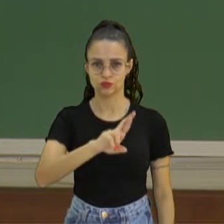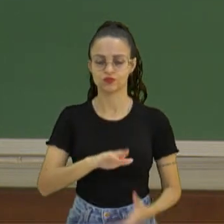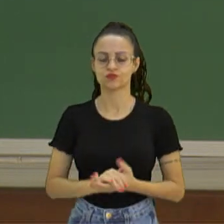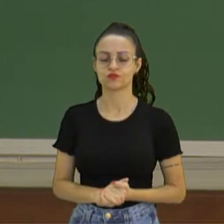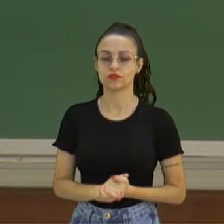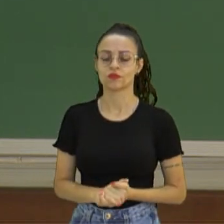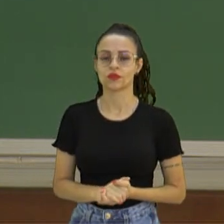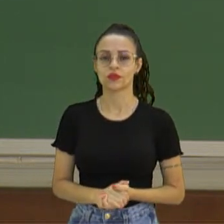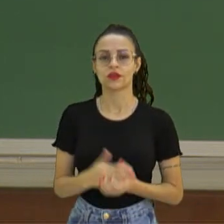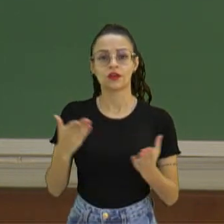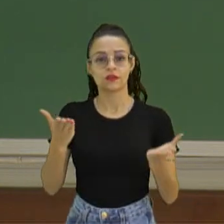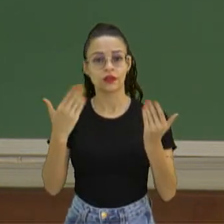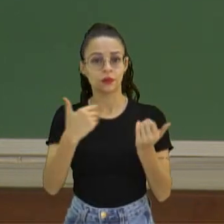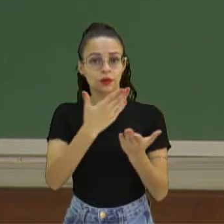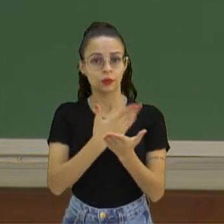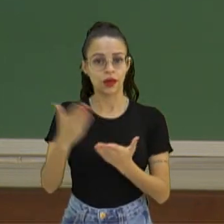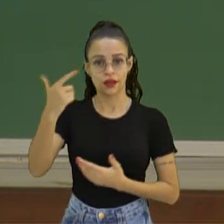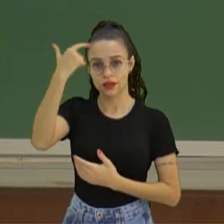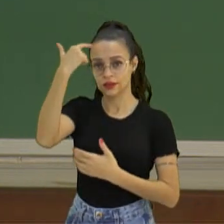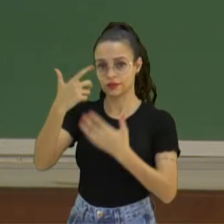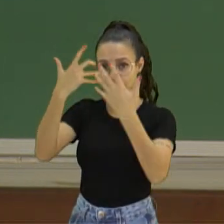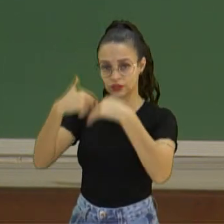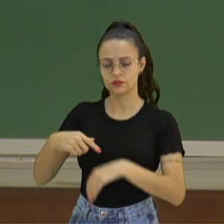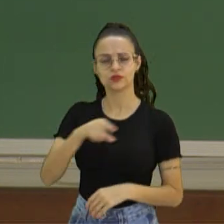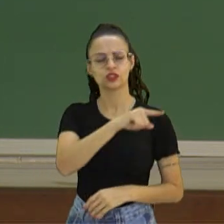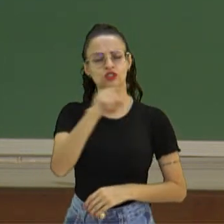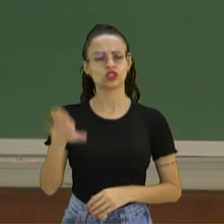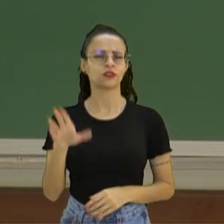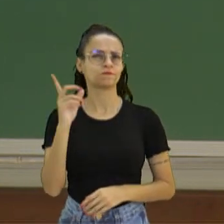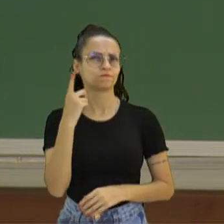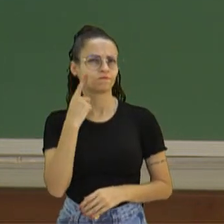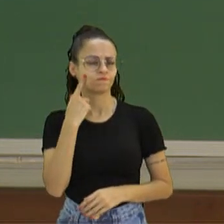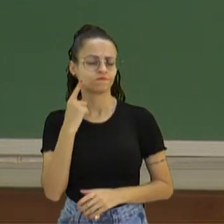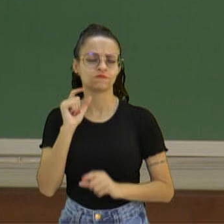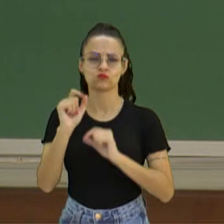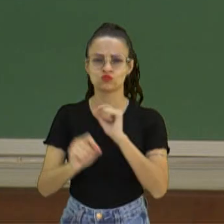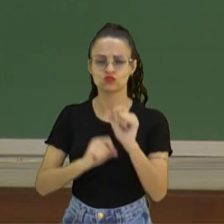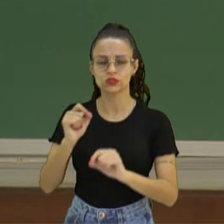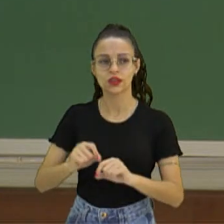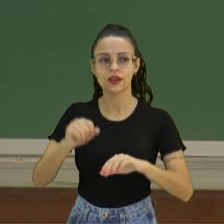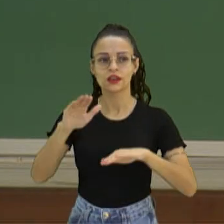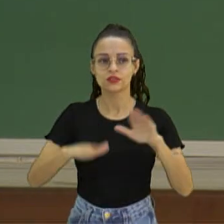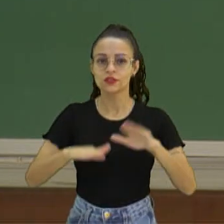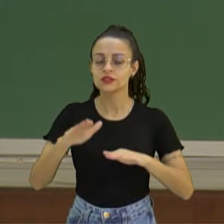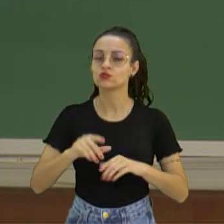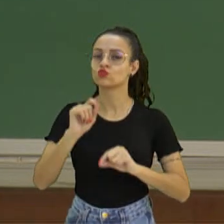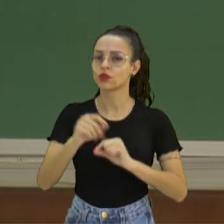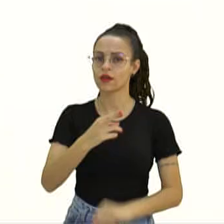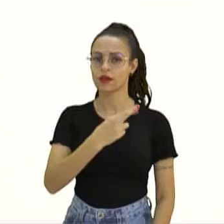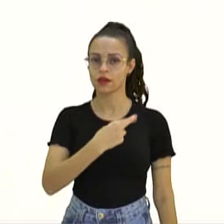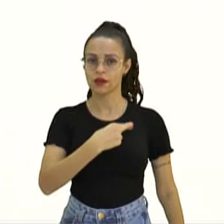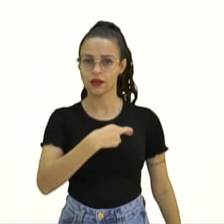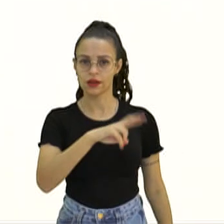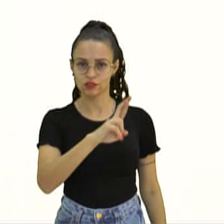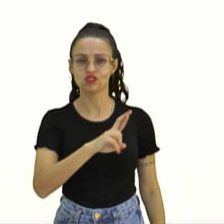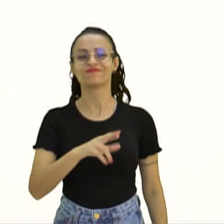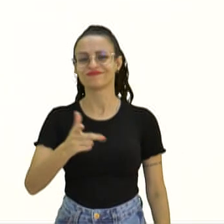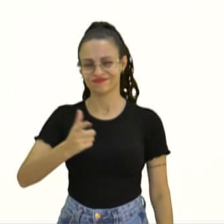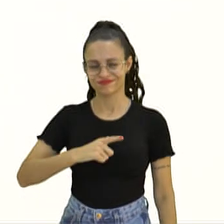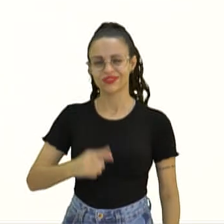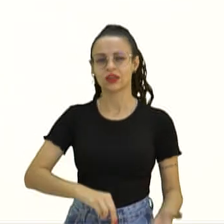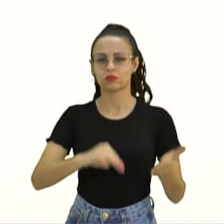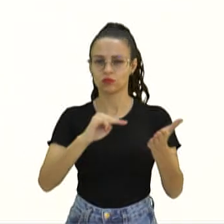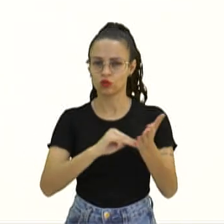com algumas reflexões Você já se perguntou foi muitas vezes a religião é motivo de